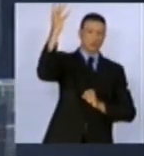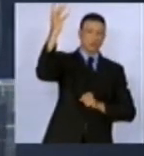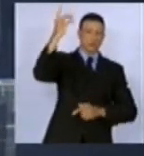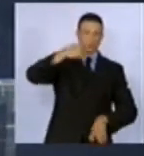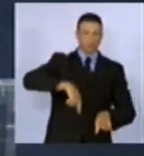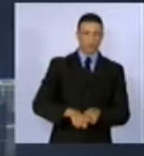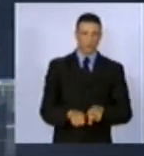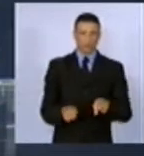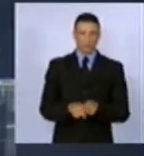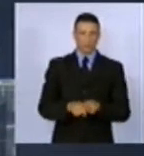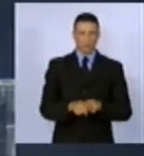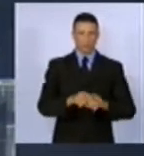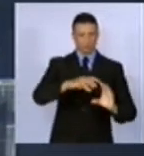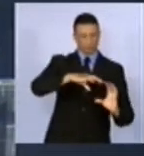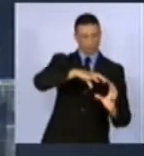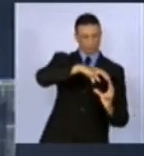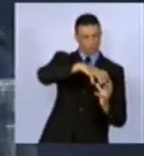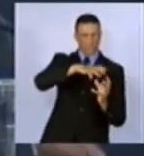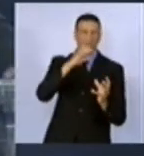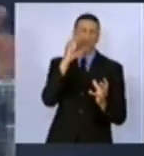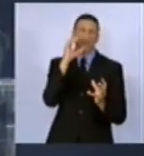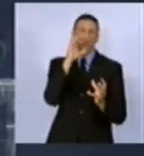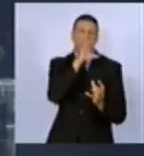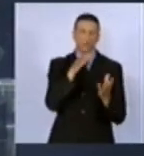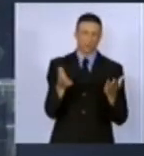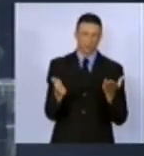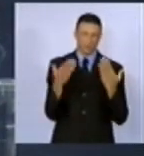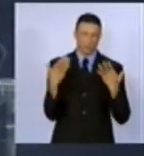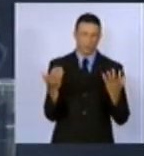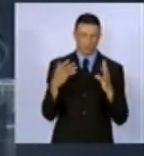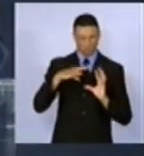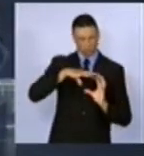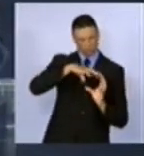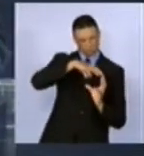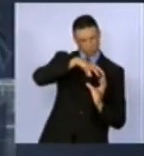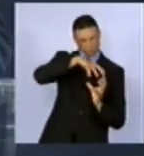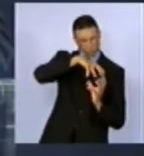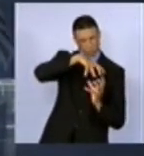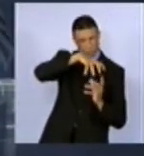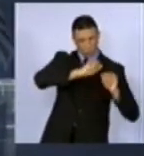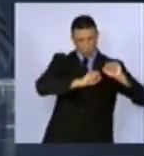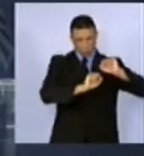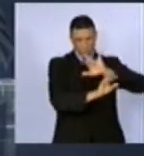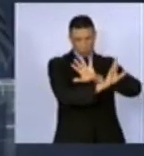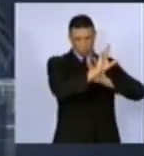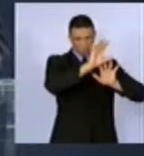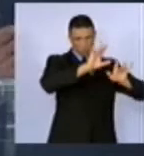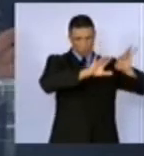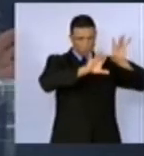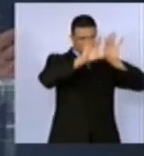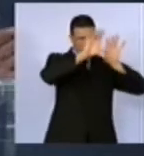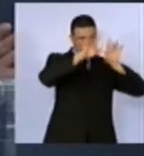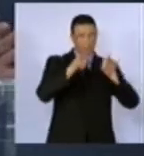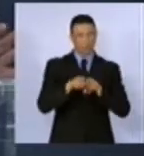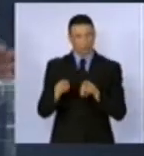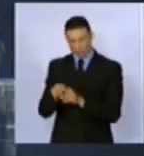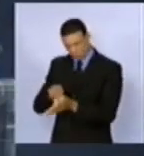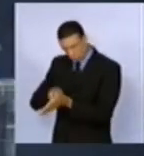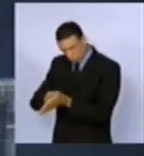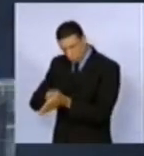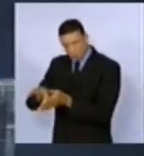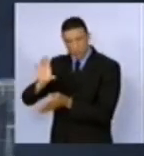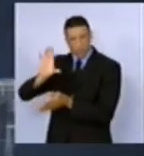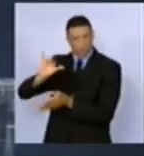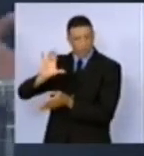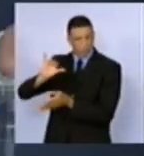intensidade do efeito estufa e pretendo me ater a aspectos científicos Ou